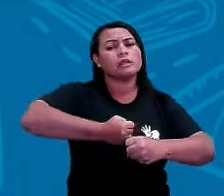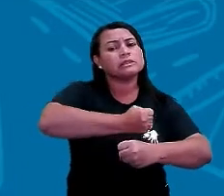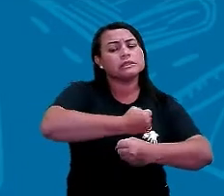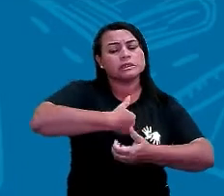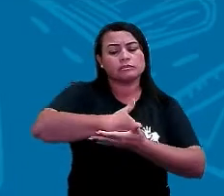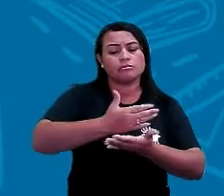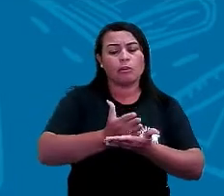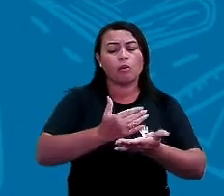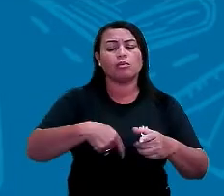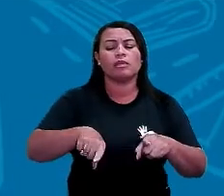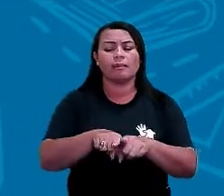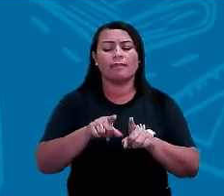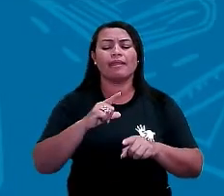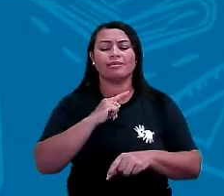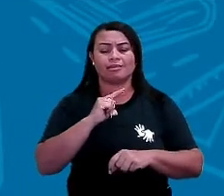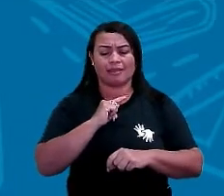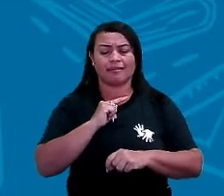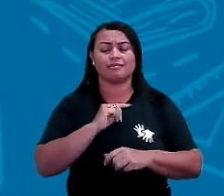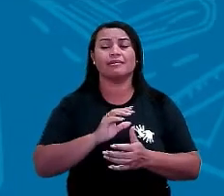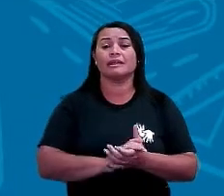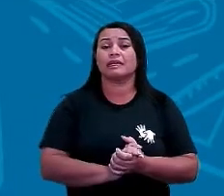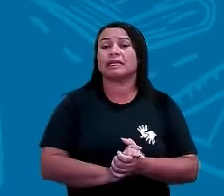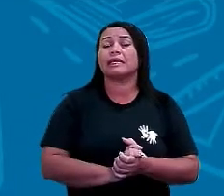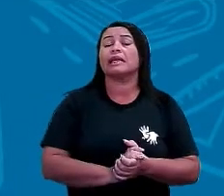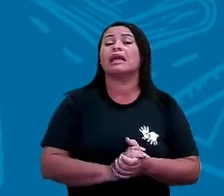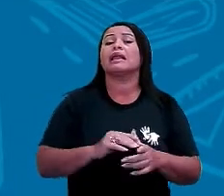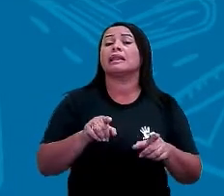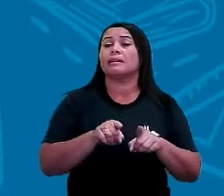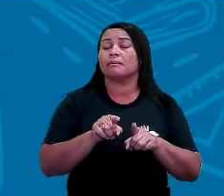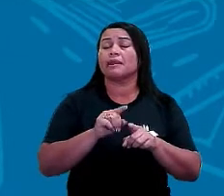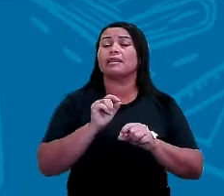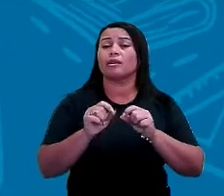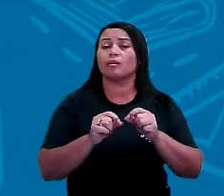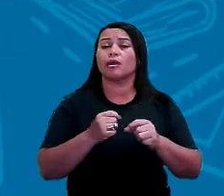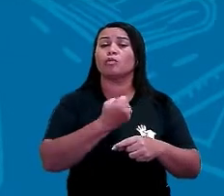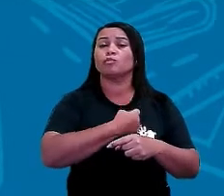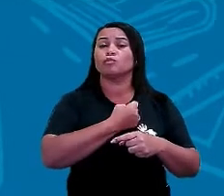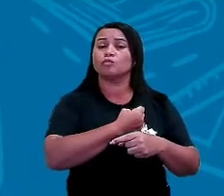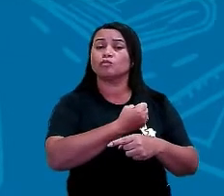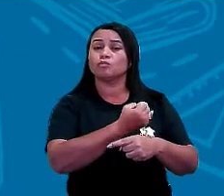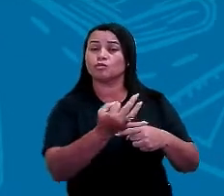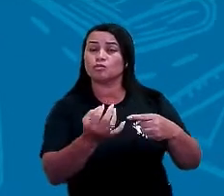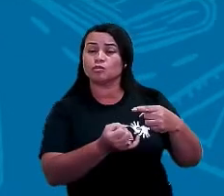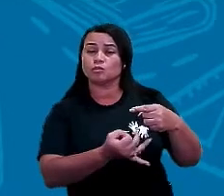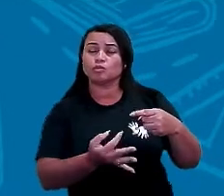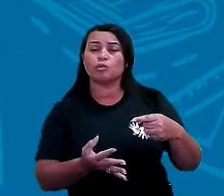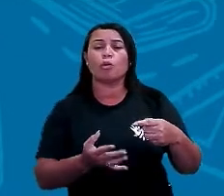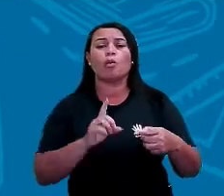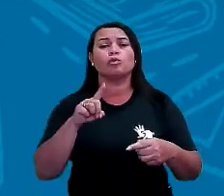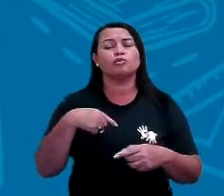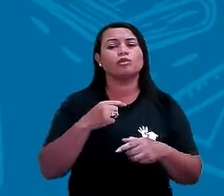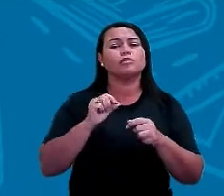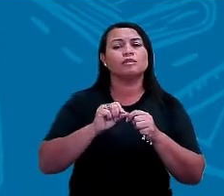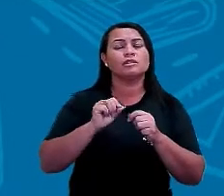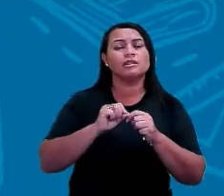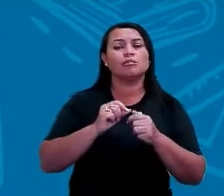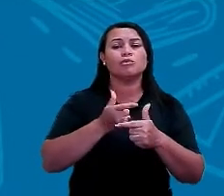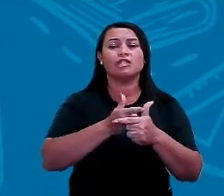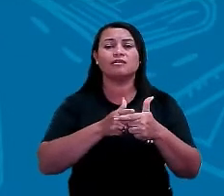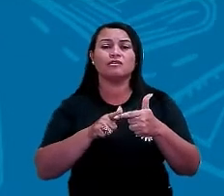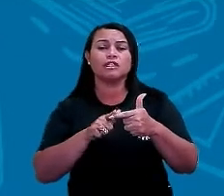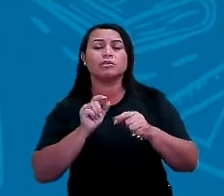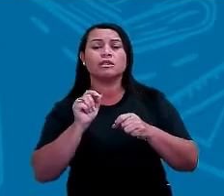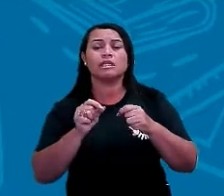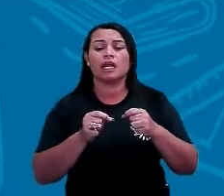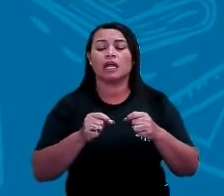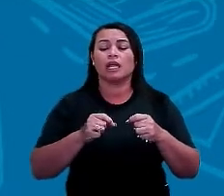bolo, também tem fração. Tem a representação fracionária dos números. Quando a gente faz a divisão de uma